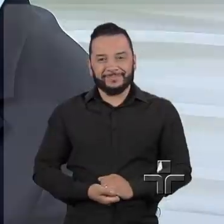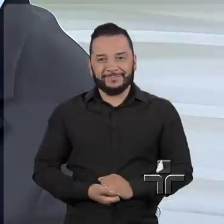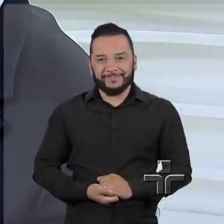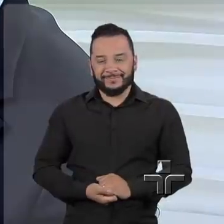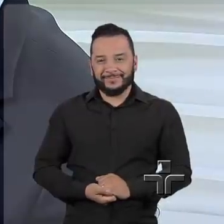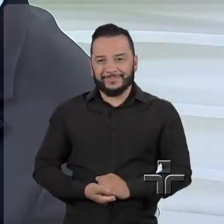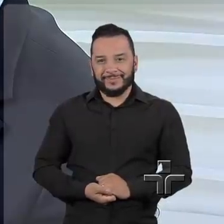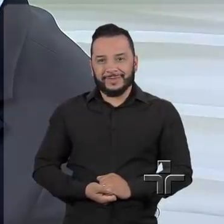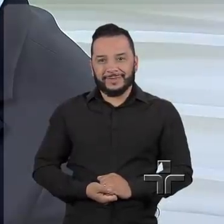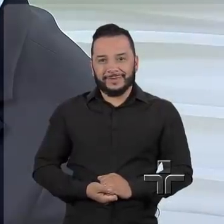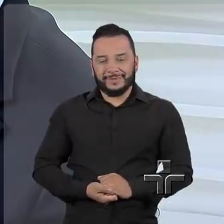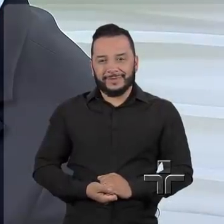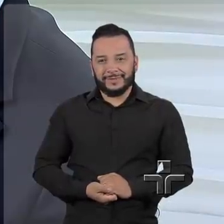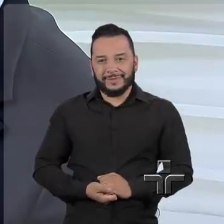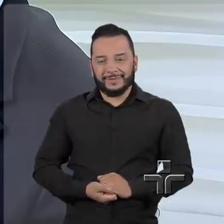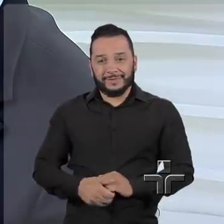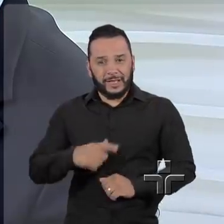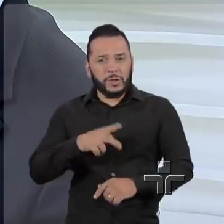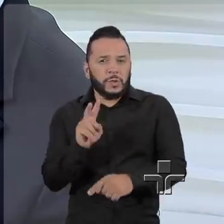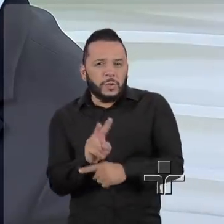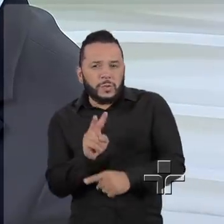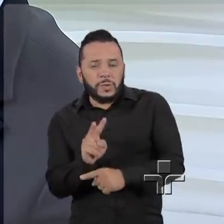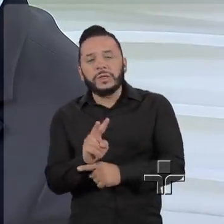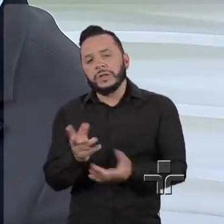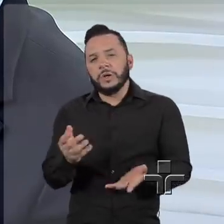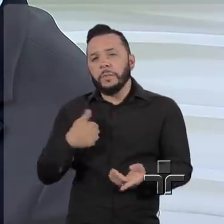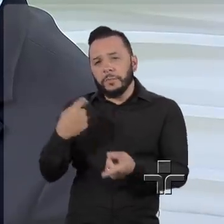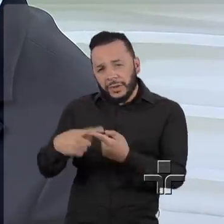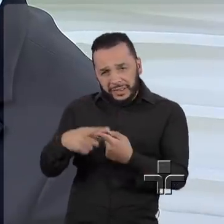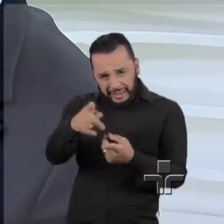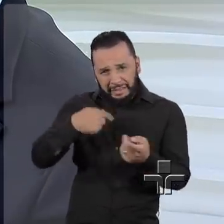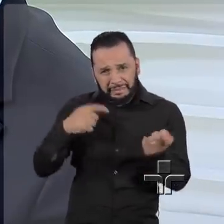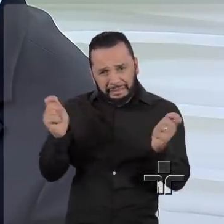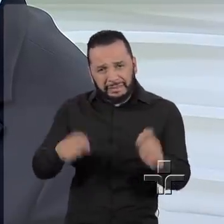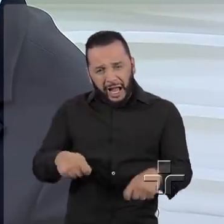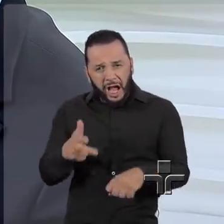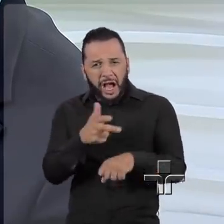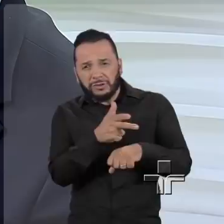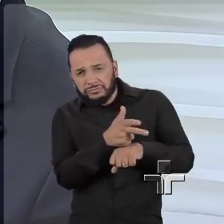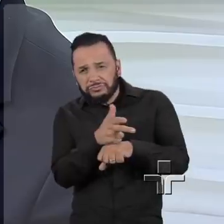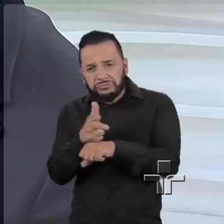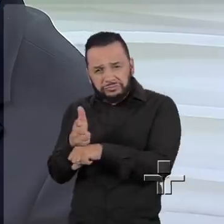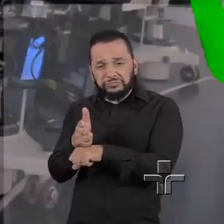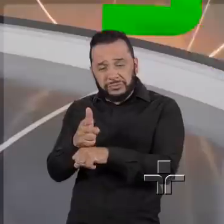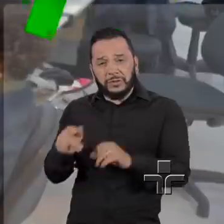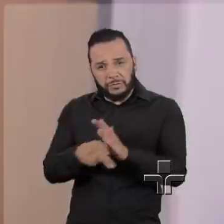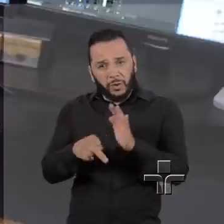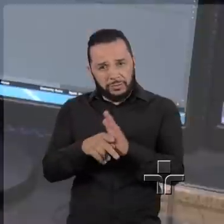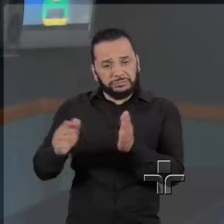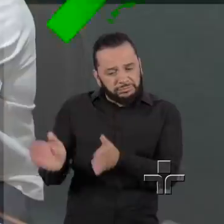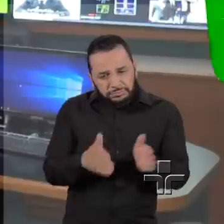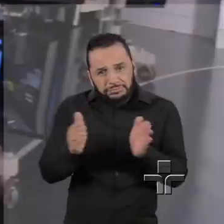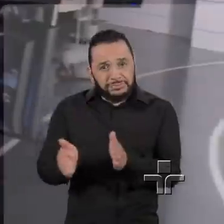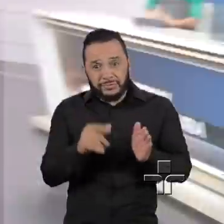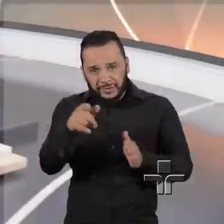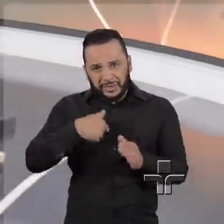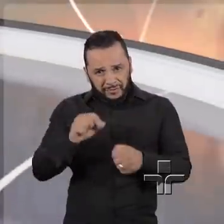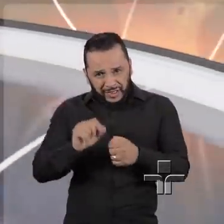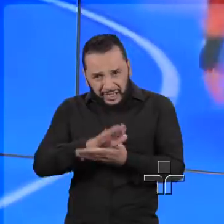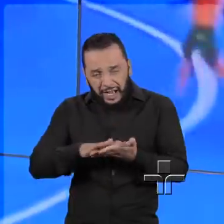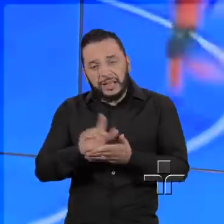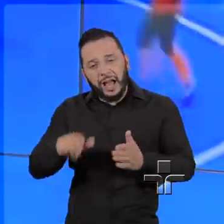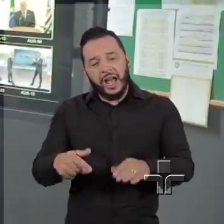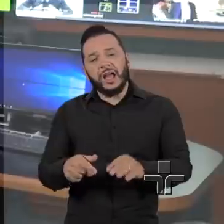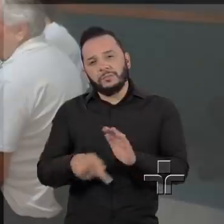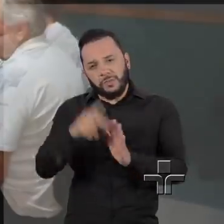Aposentadoria é covardia. Por quê? Porque se você pode produzir e você não produz, você é egoísta. Tudo que sai